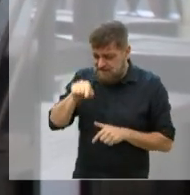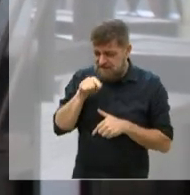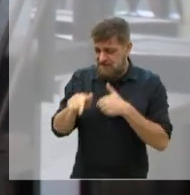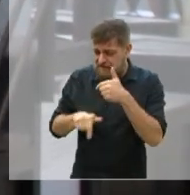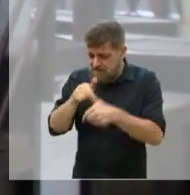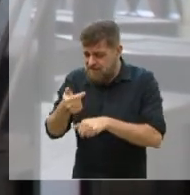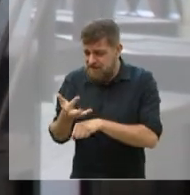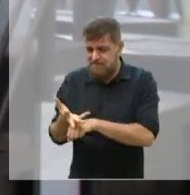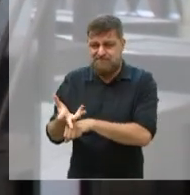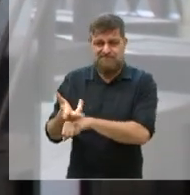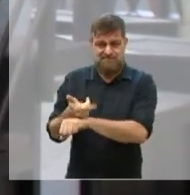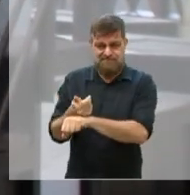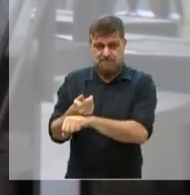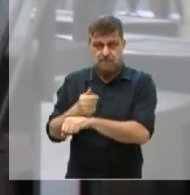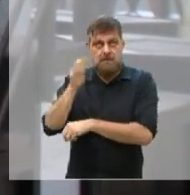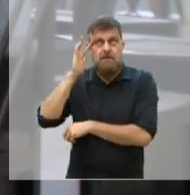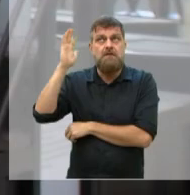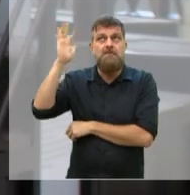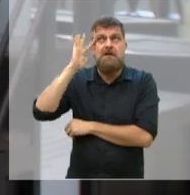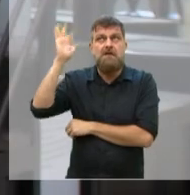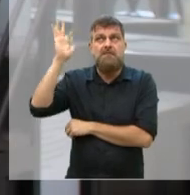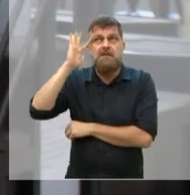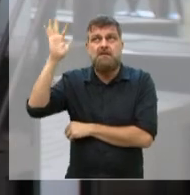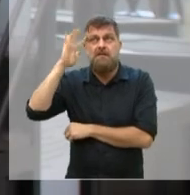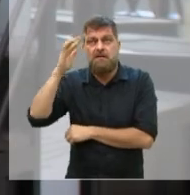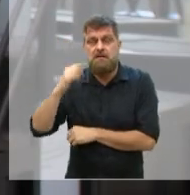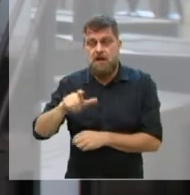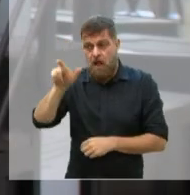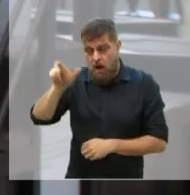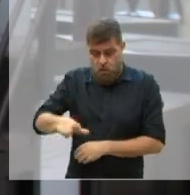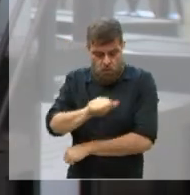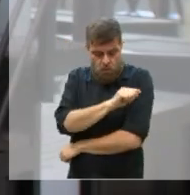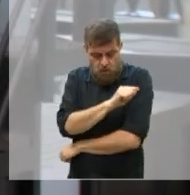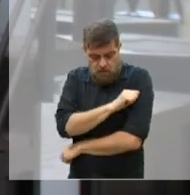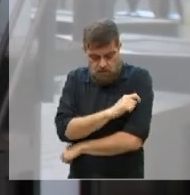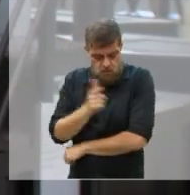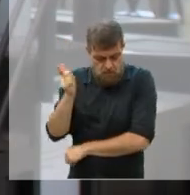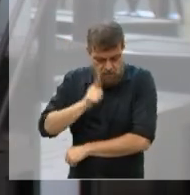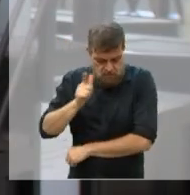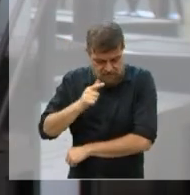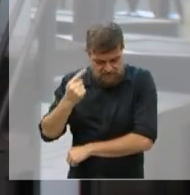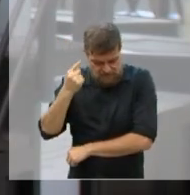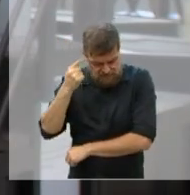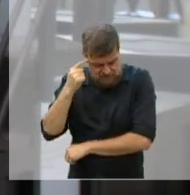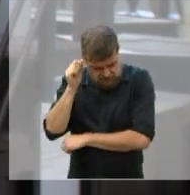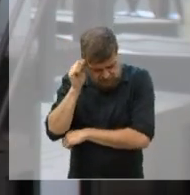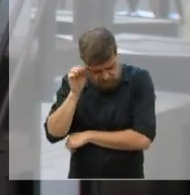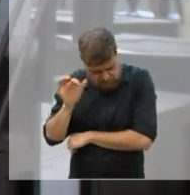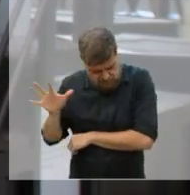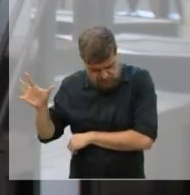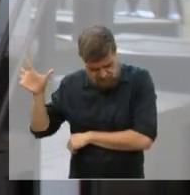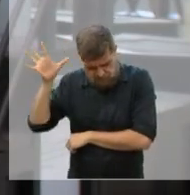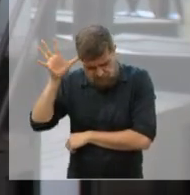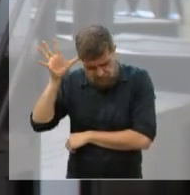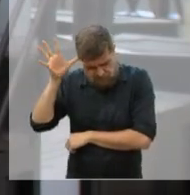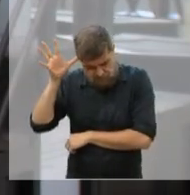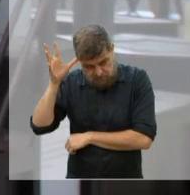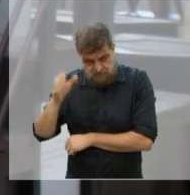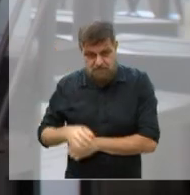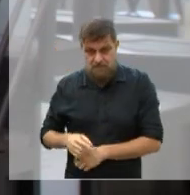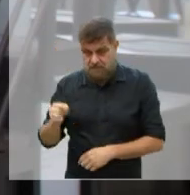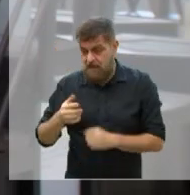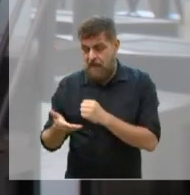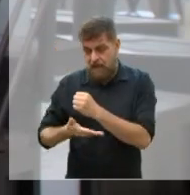uma habilidade que é a habilidade da abstração. É preciso que o aluno consiga enxergar sem o concreto.